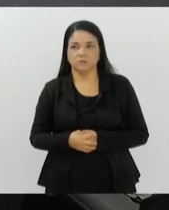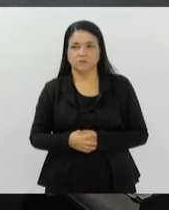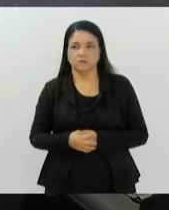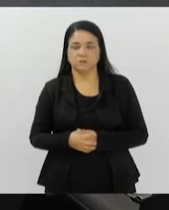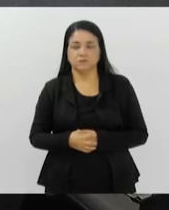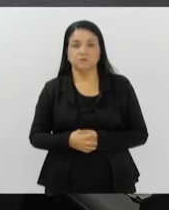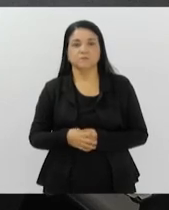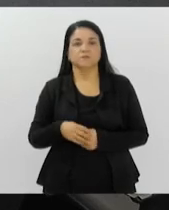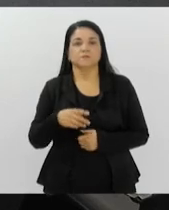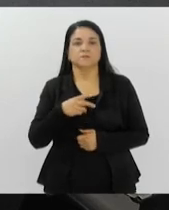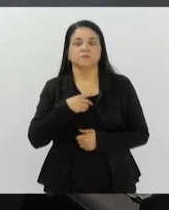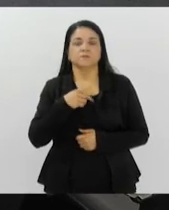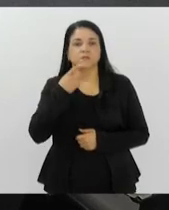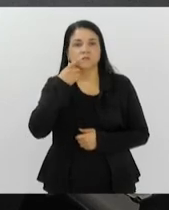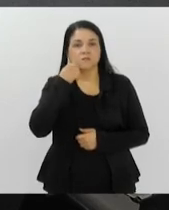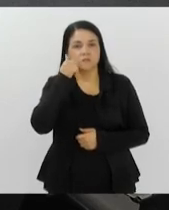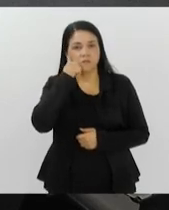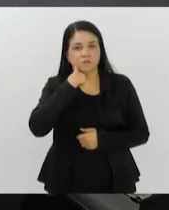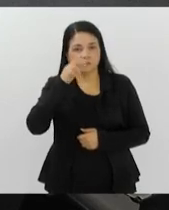abertos. Senhora presidente,